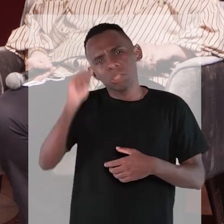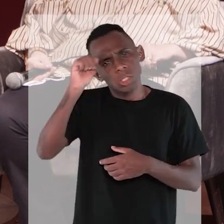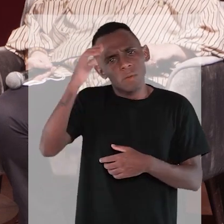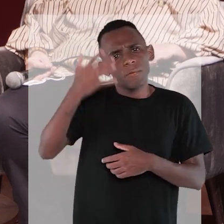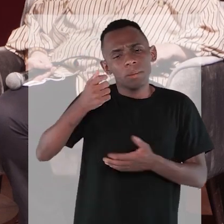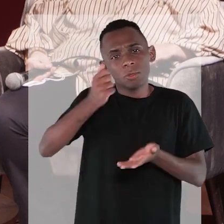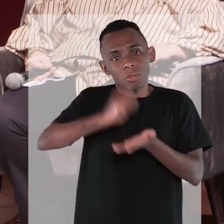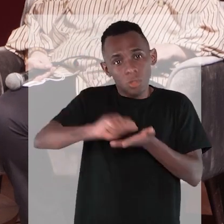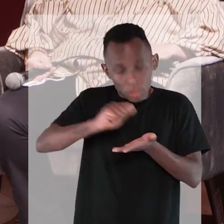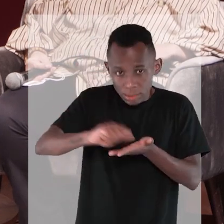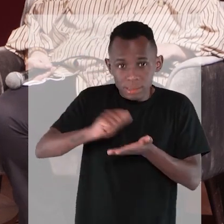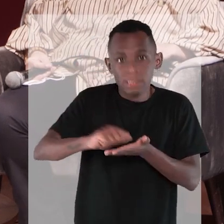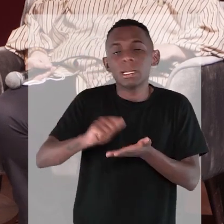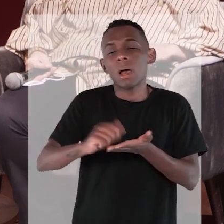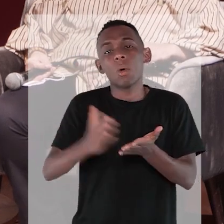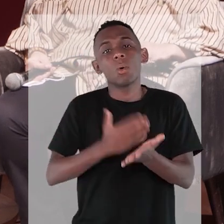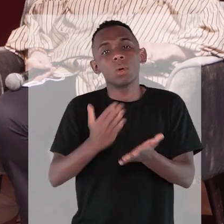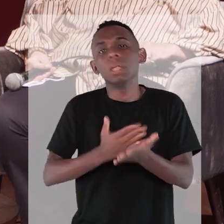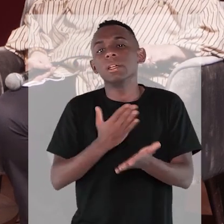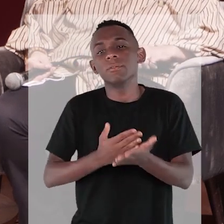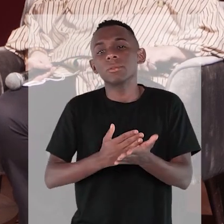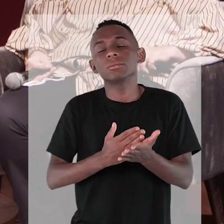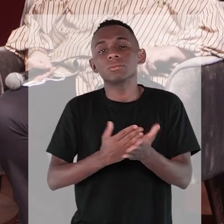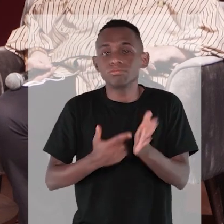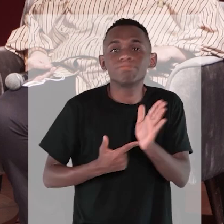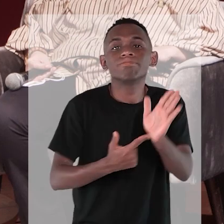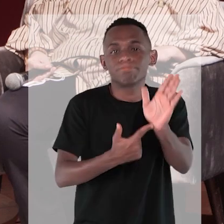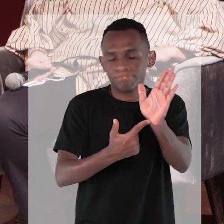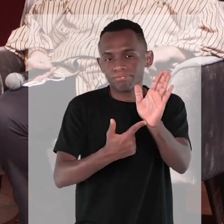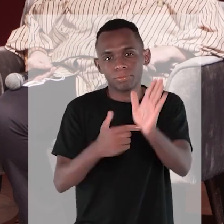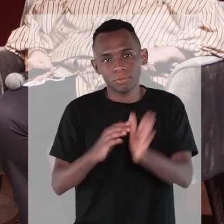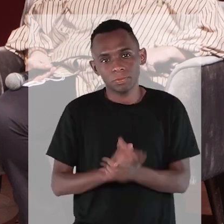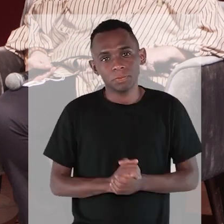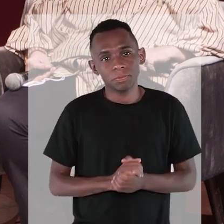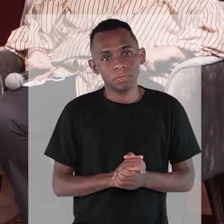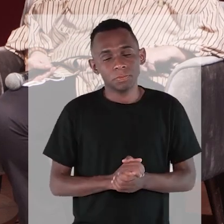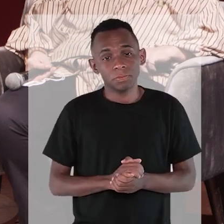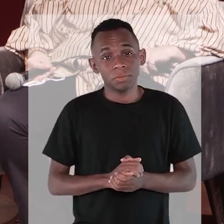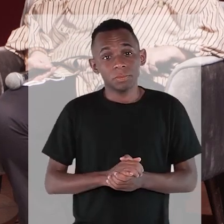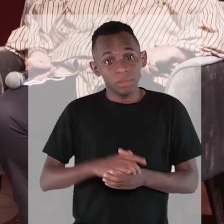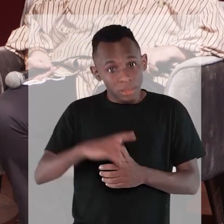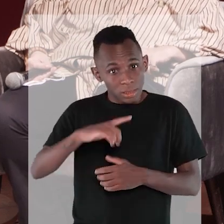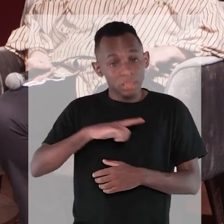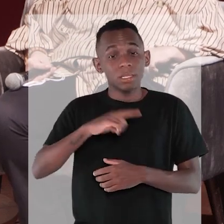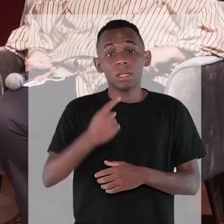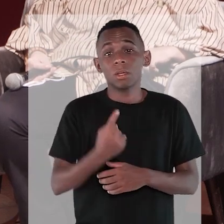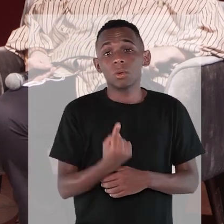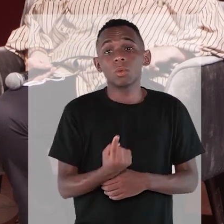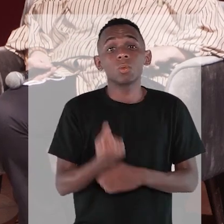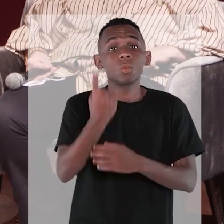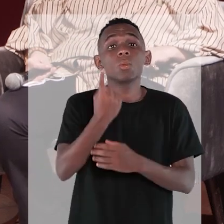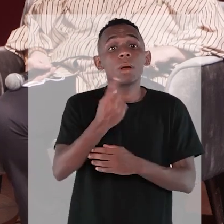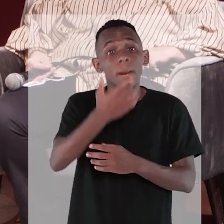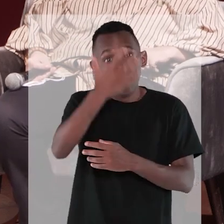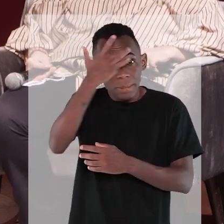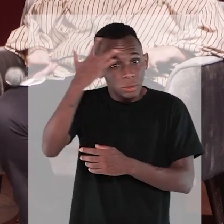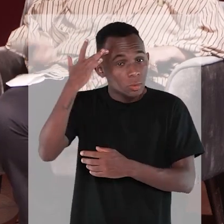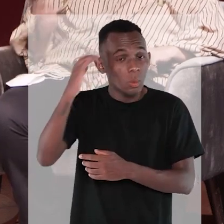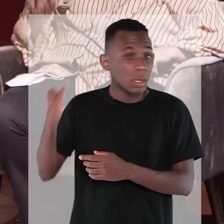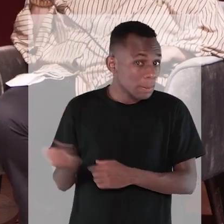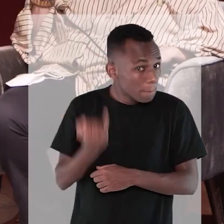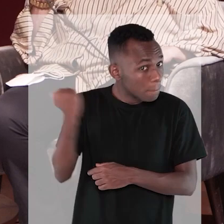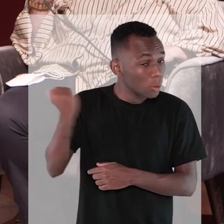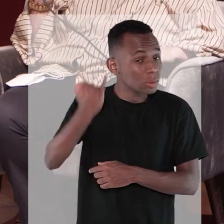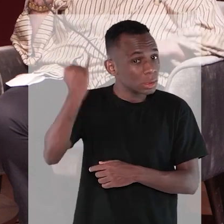o produto está aqui com vocês, e aí tem uma figura que entrou no meio do livro, que foi o nosso editor, Otávio